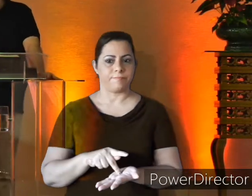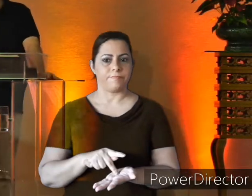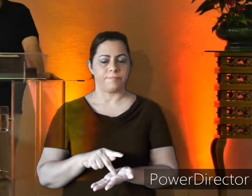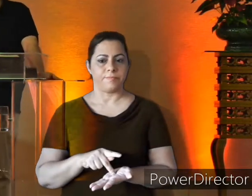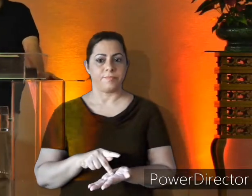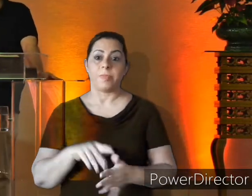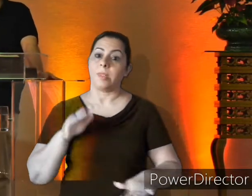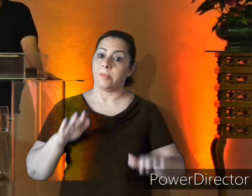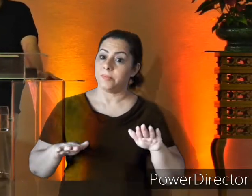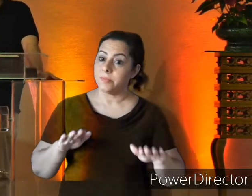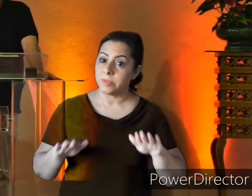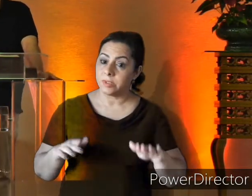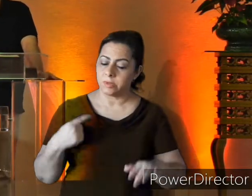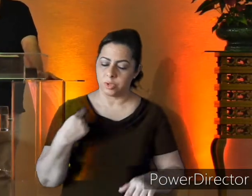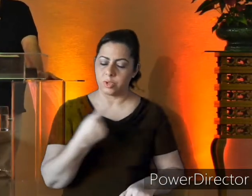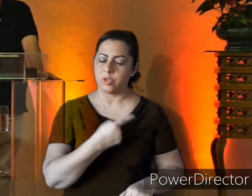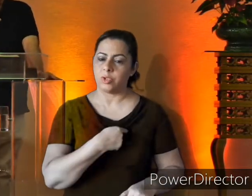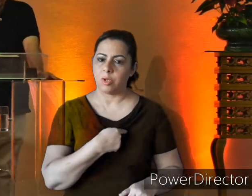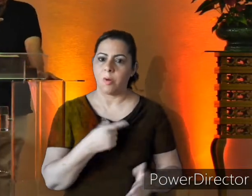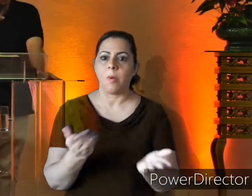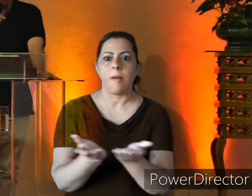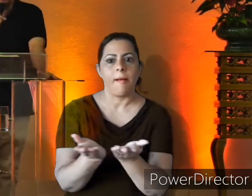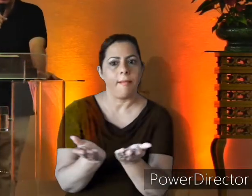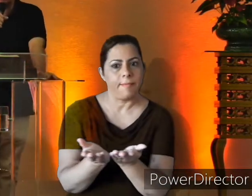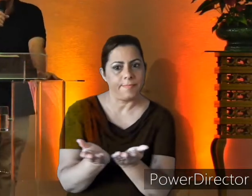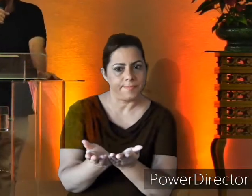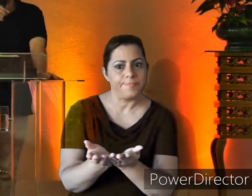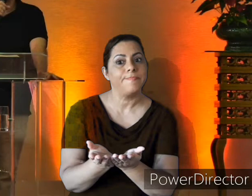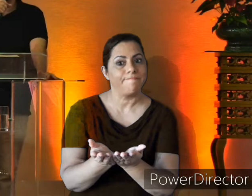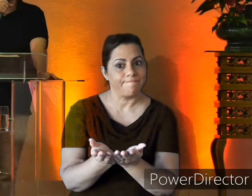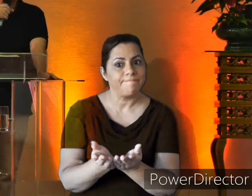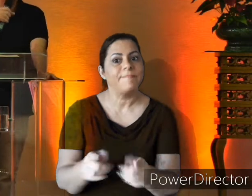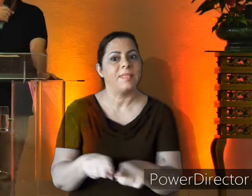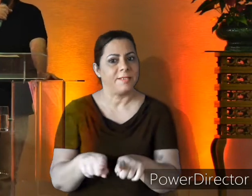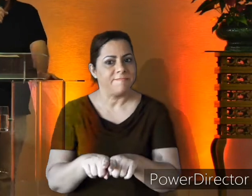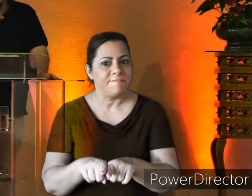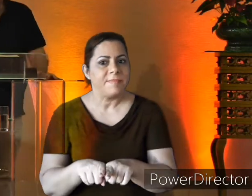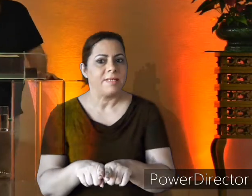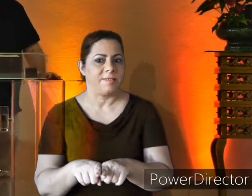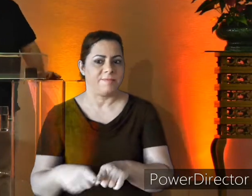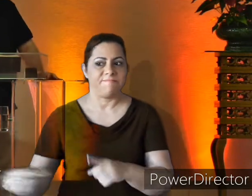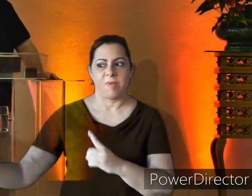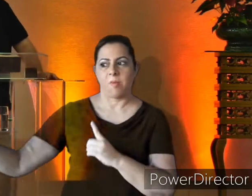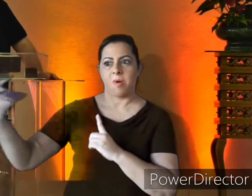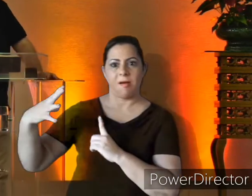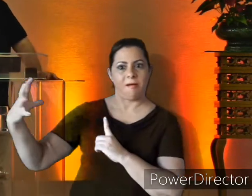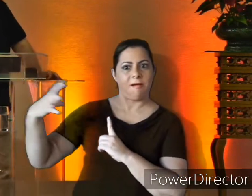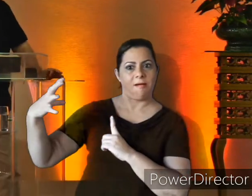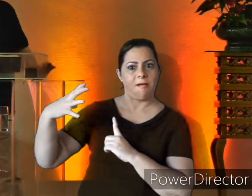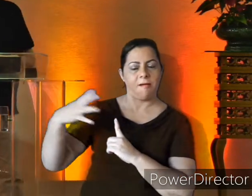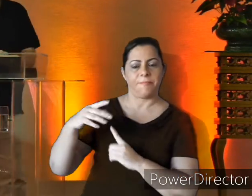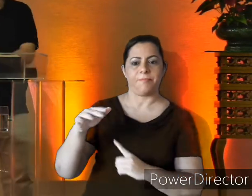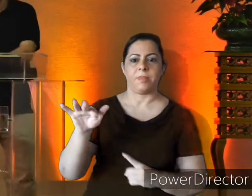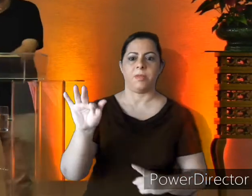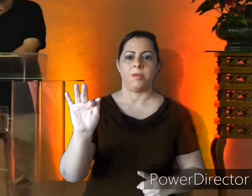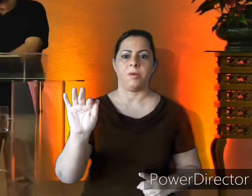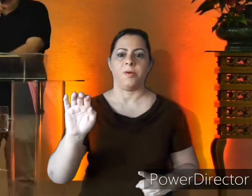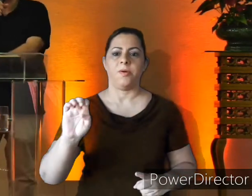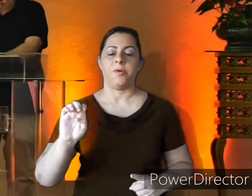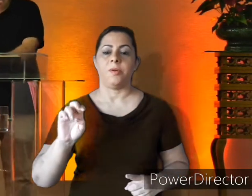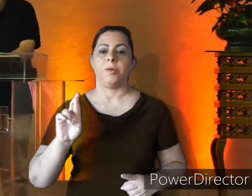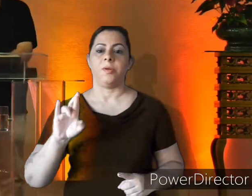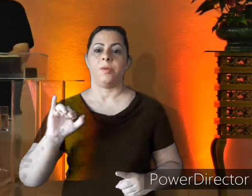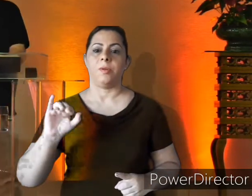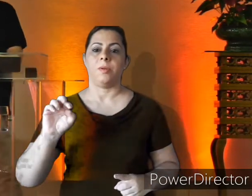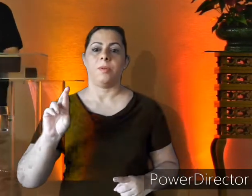se não tomar cuidado, como também está escrito, se der lugar ao diabo, acaba muitas vezes sendo usado também para as